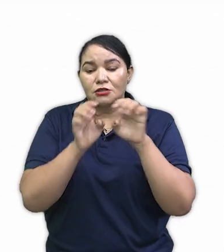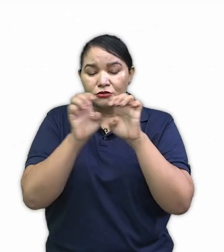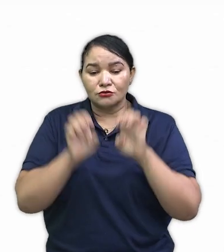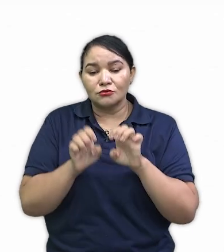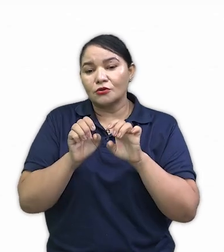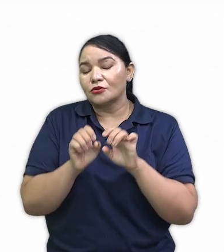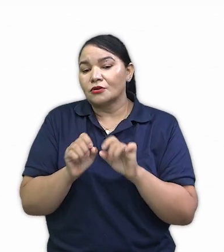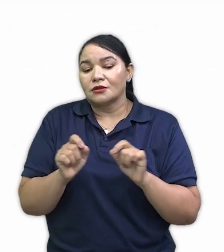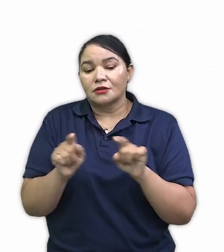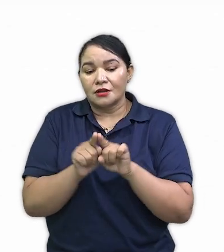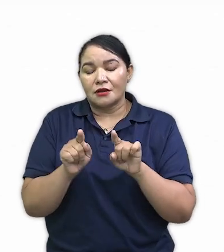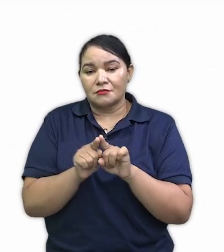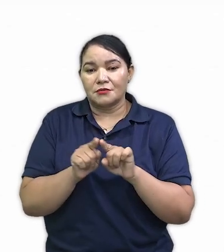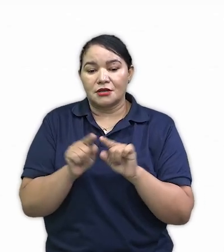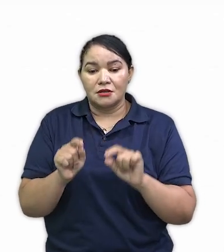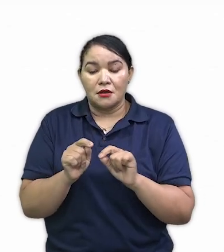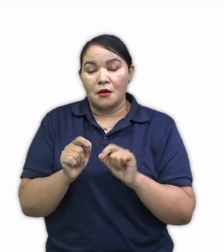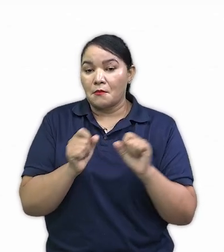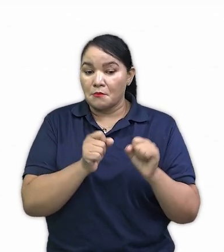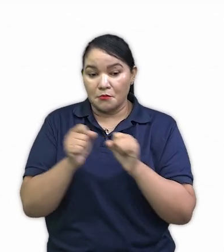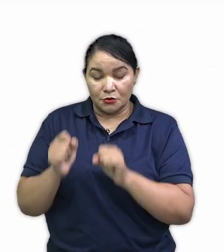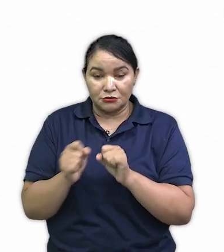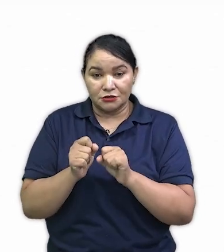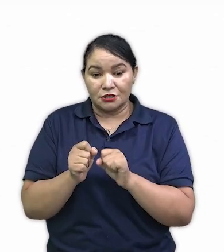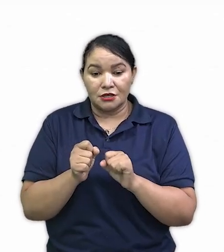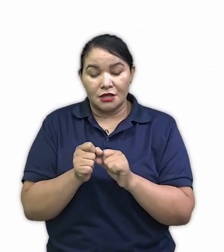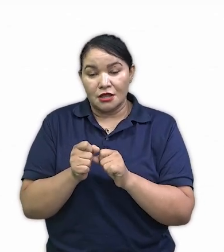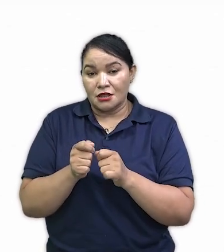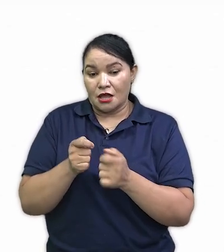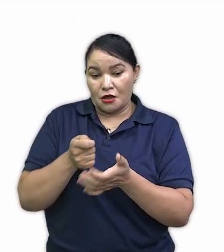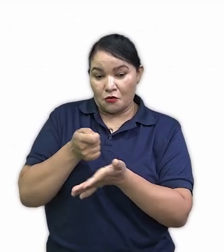tem também o poder da força, ou seja,